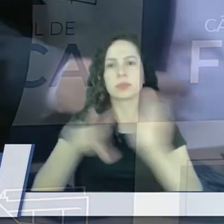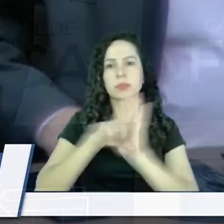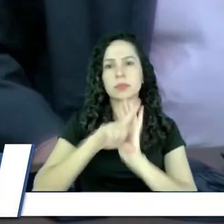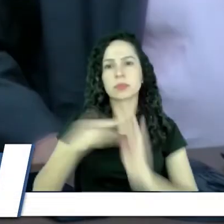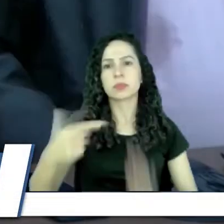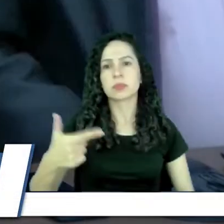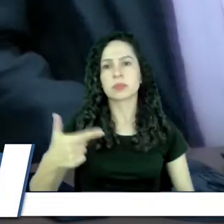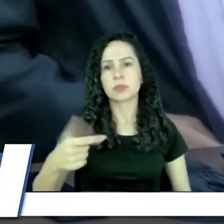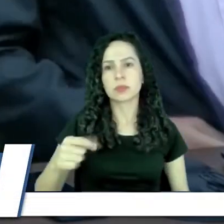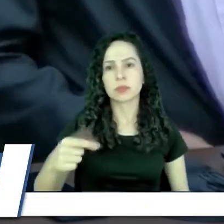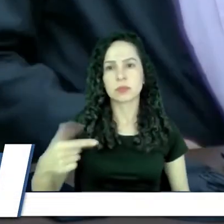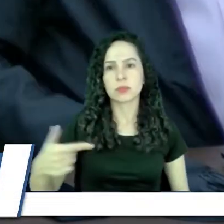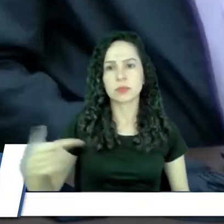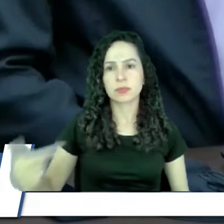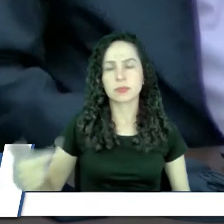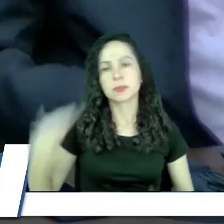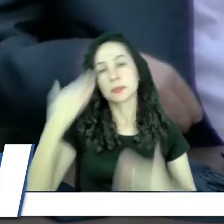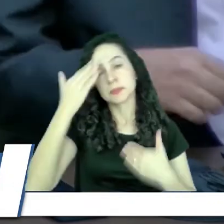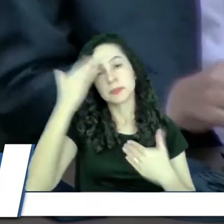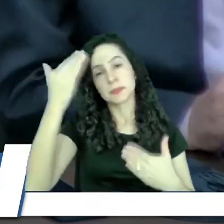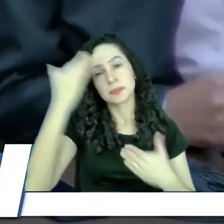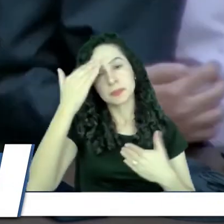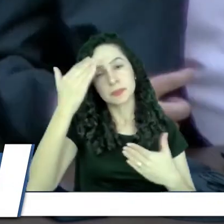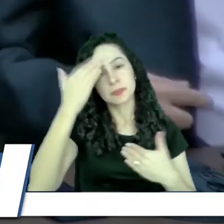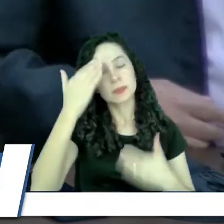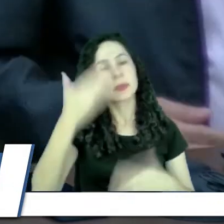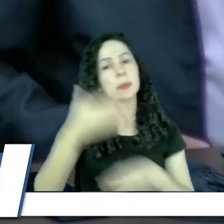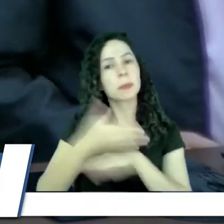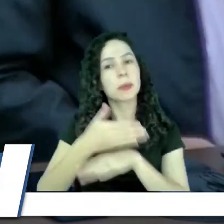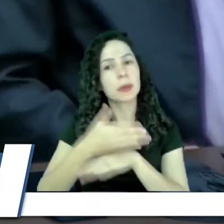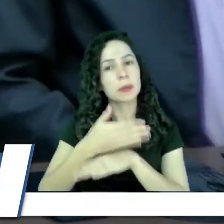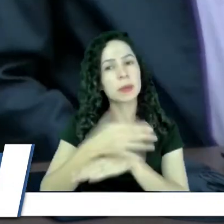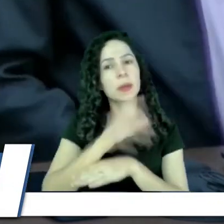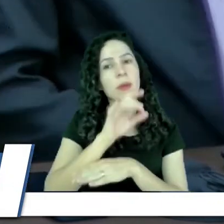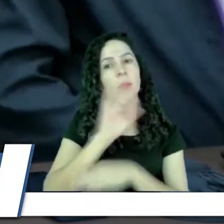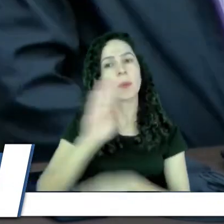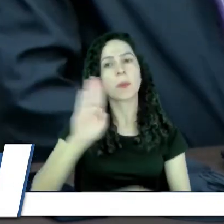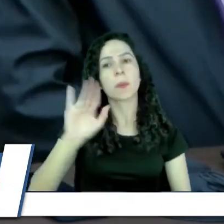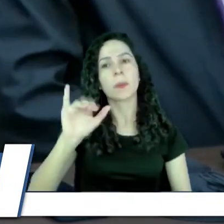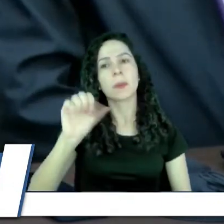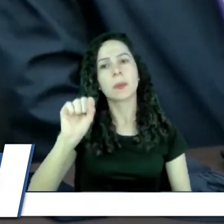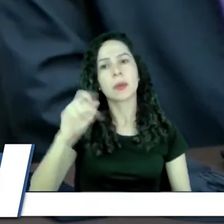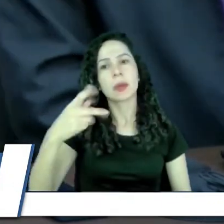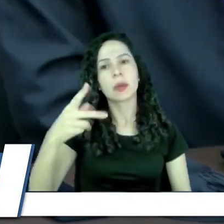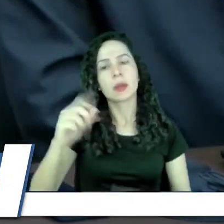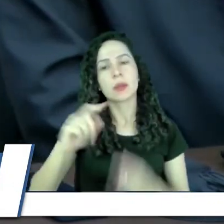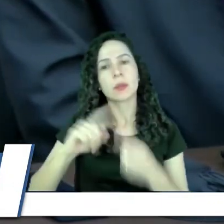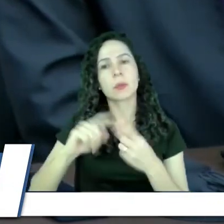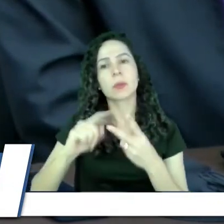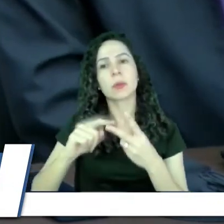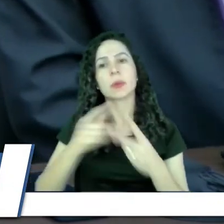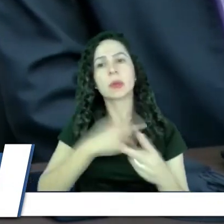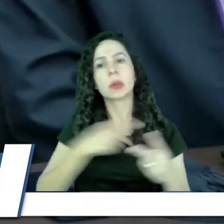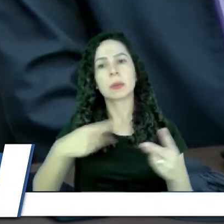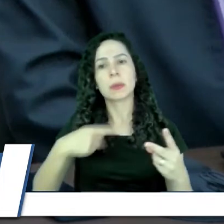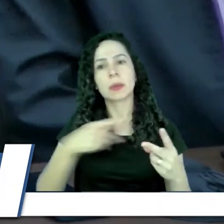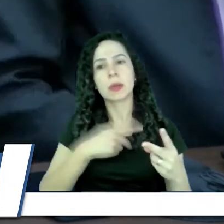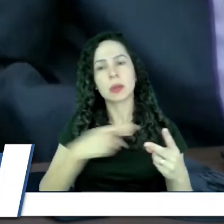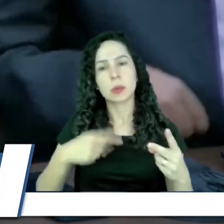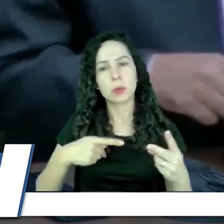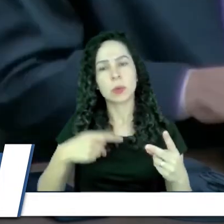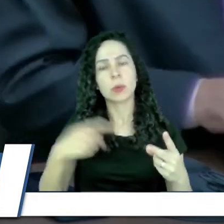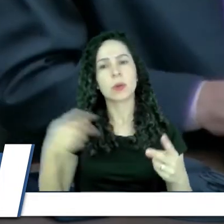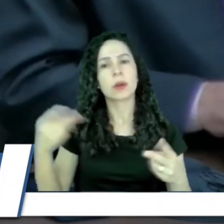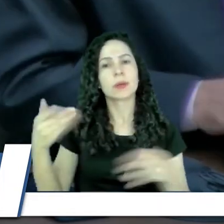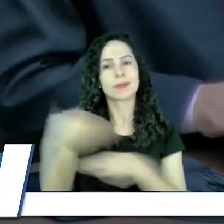Deus. Agradeço as honrosas presenças do nosso bispo diocesano e dos pastores que nos